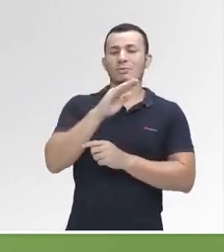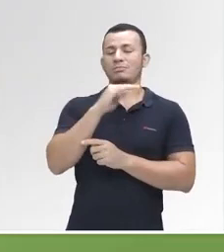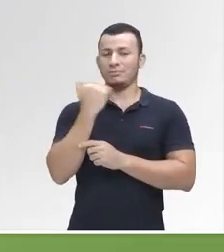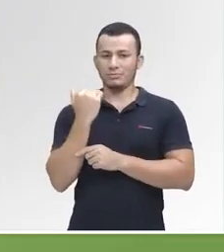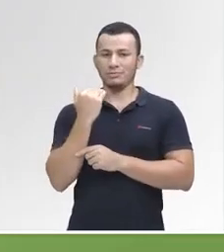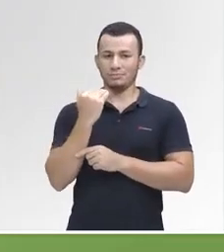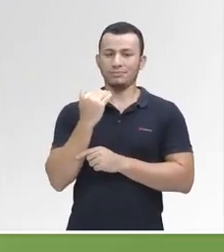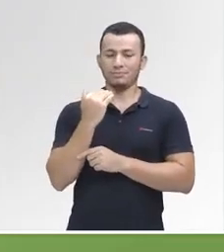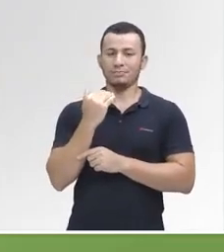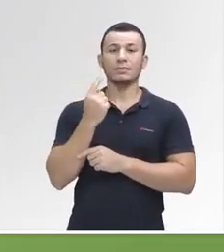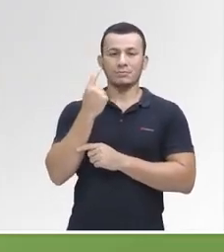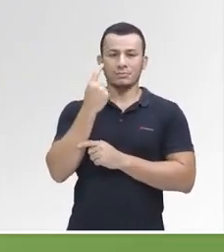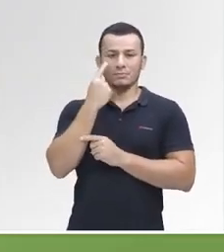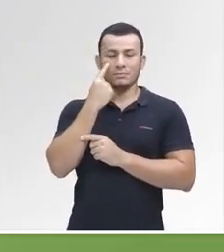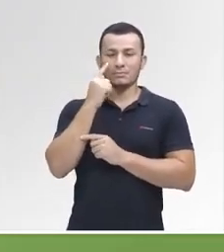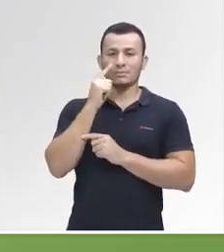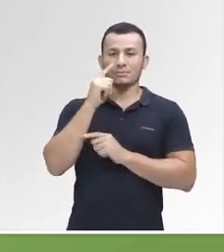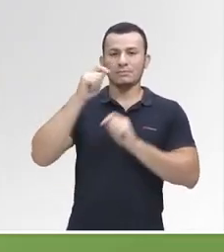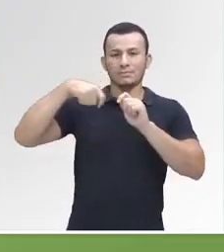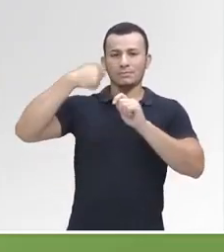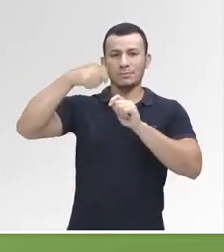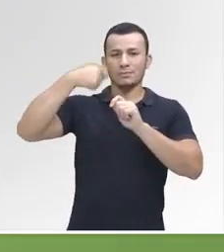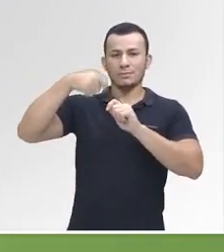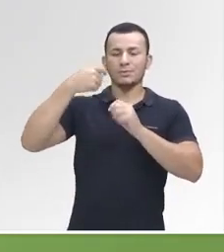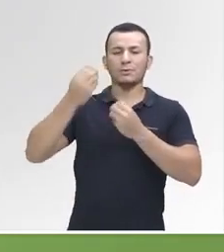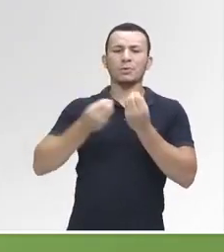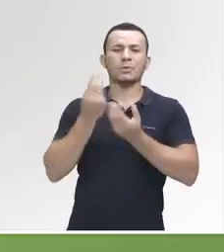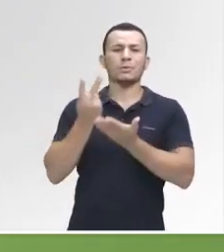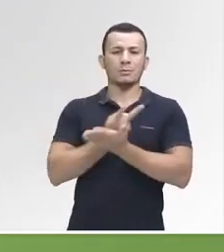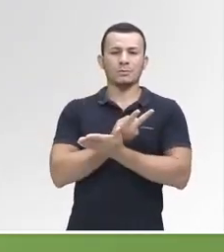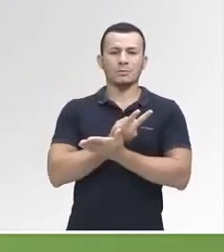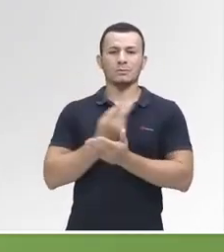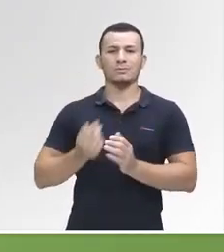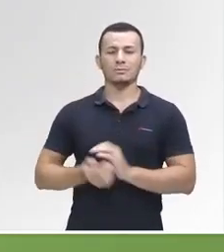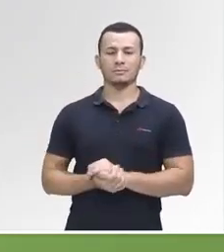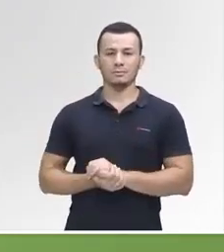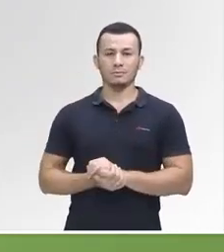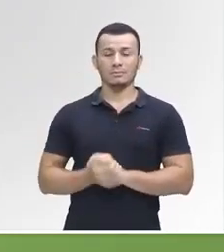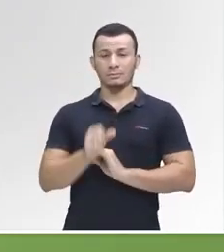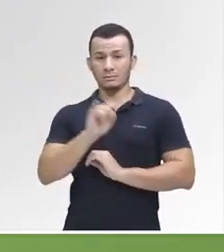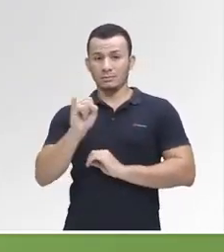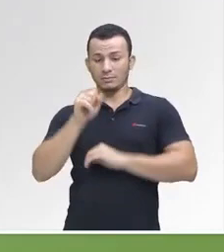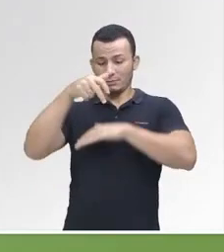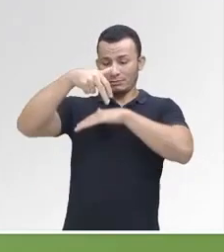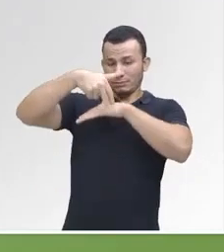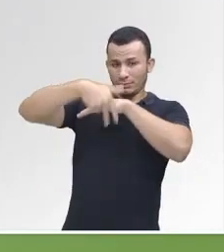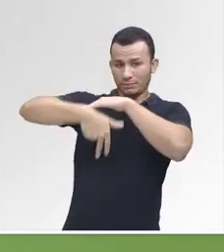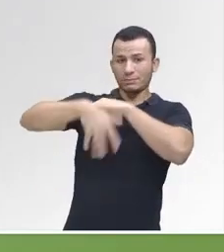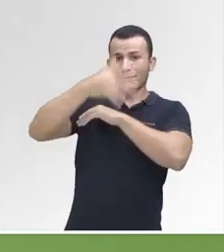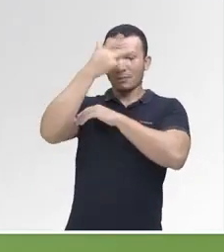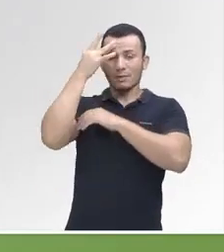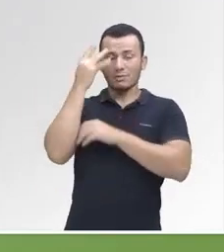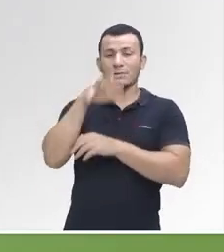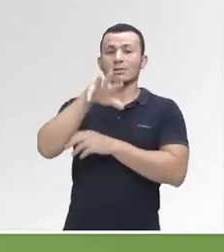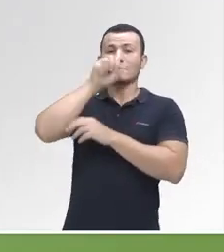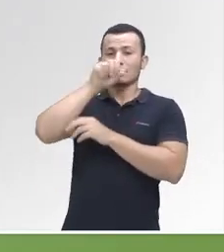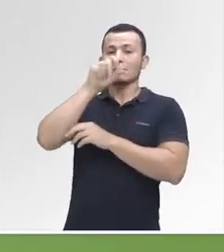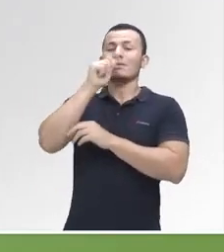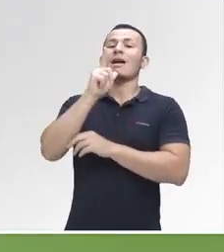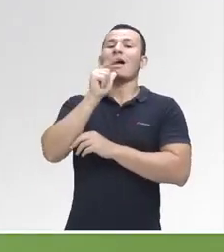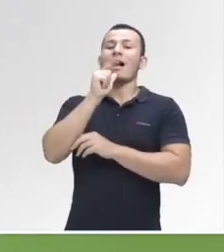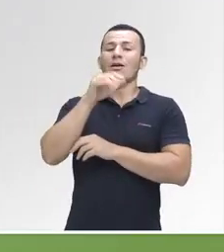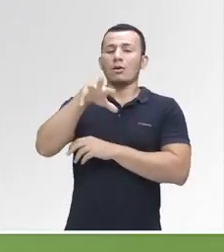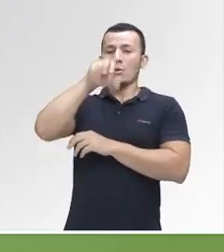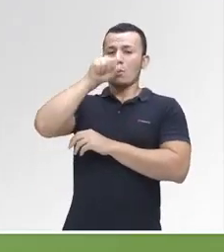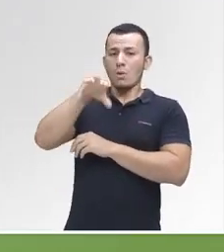fala sobre como acontece esse afogamento. Em caso de afogamento, a pessoa aspira muita água pelas